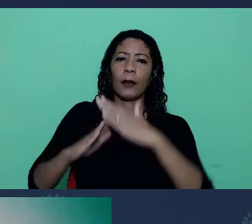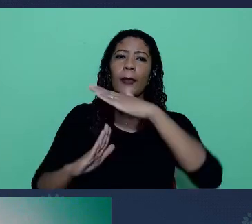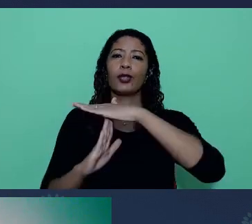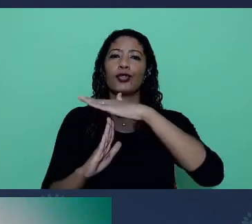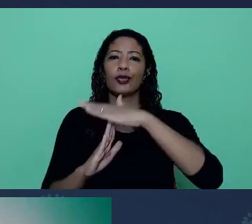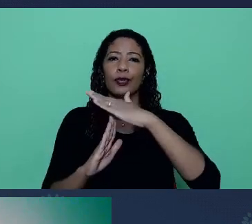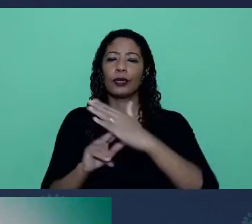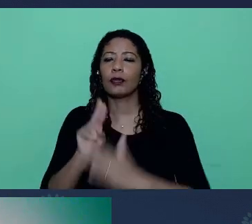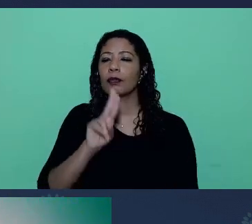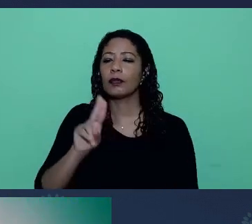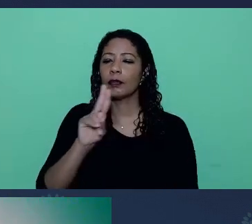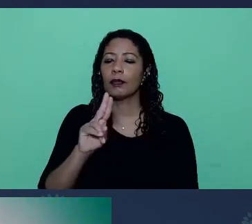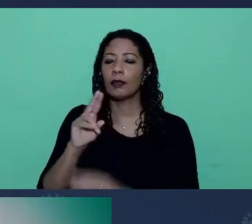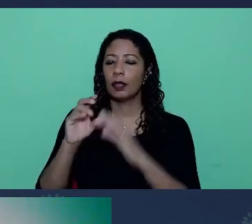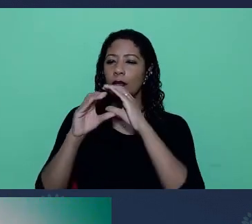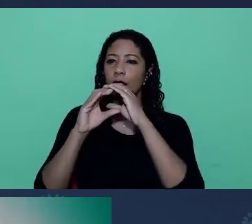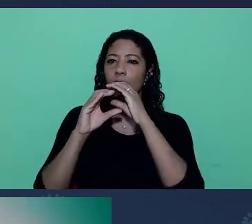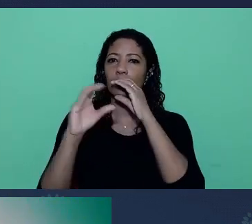O Vanes,